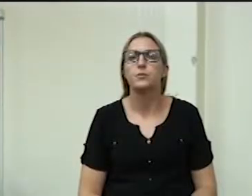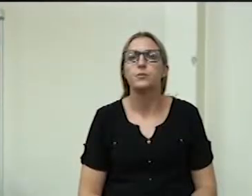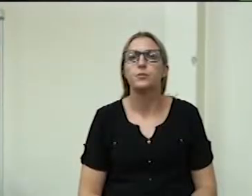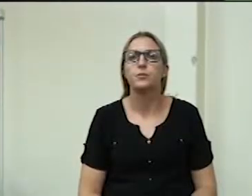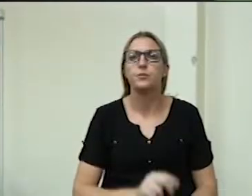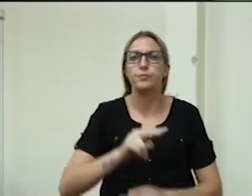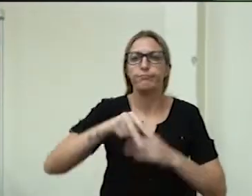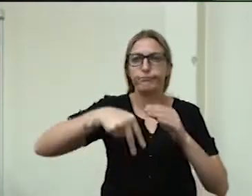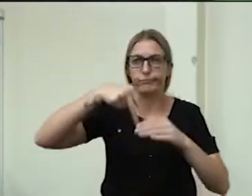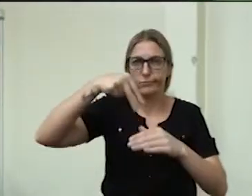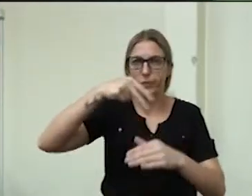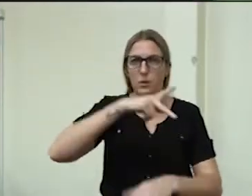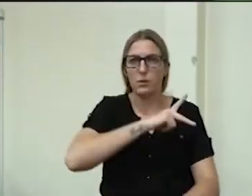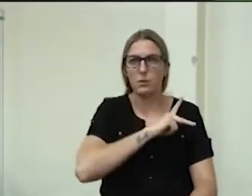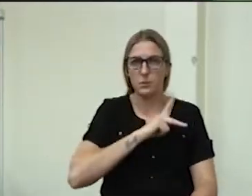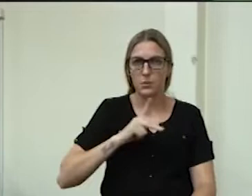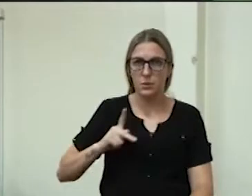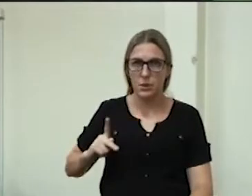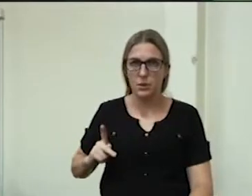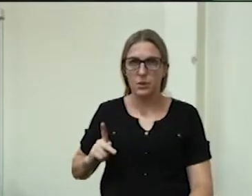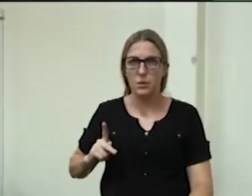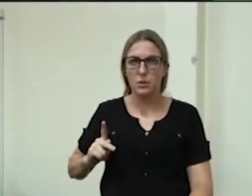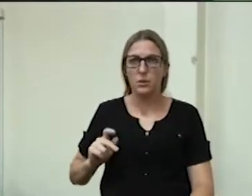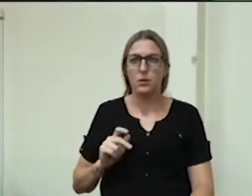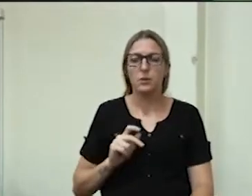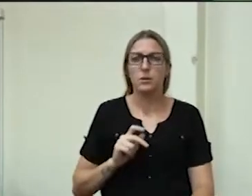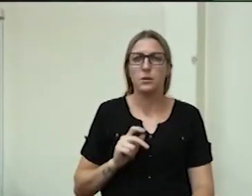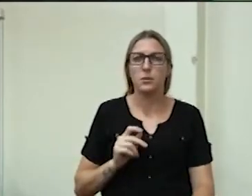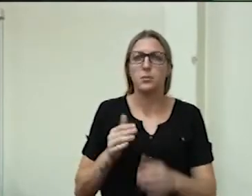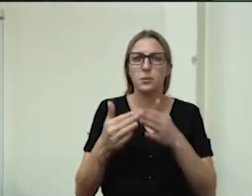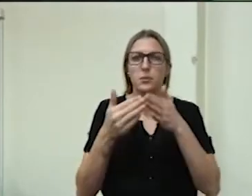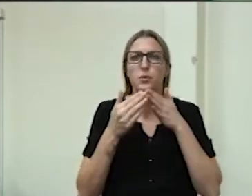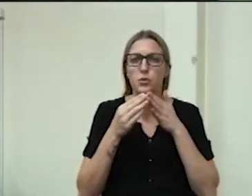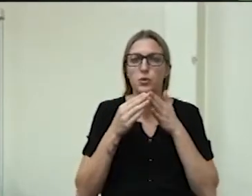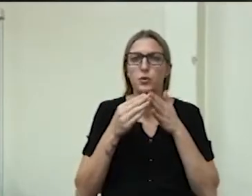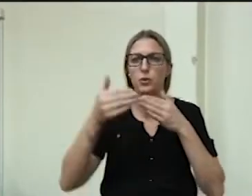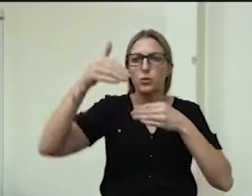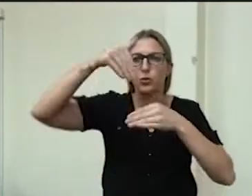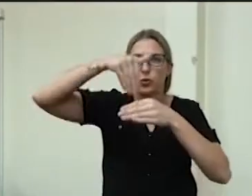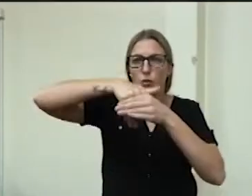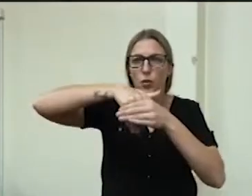Eu venho nessa tribuna, senhor presidente, para pedir o voto